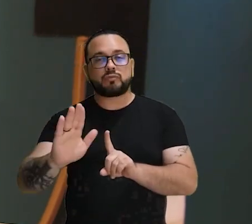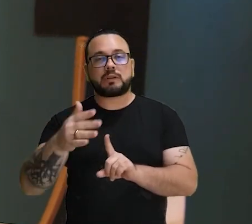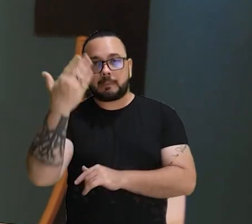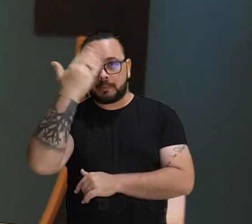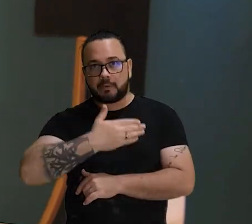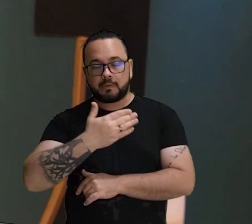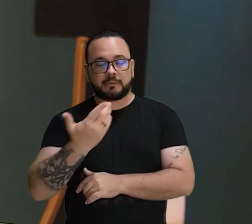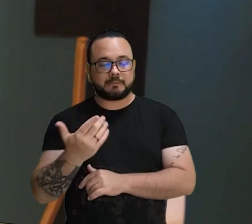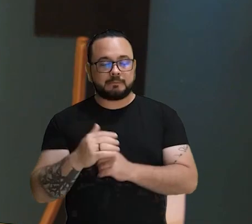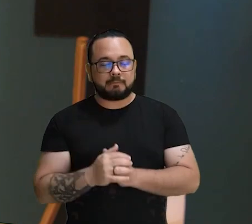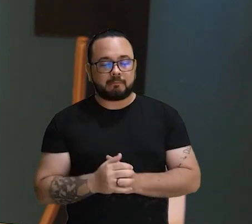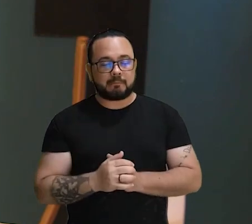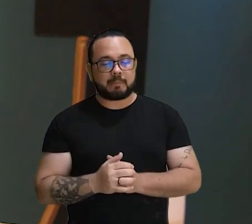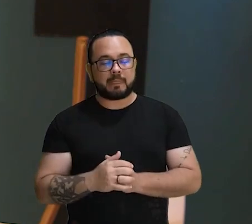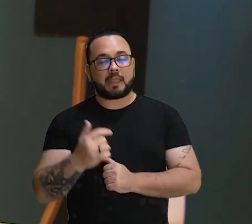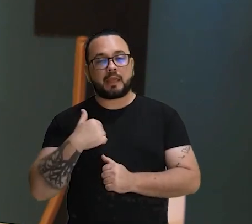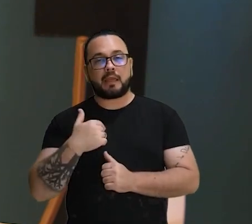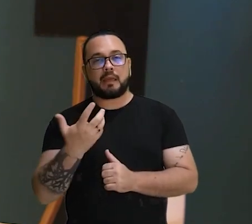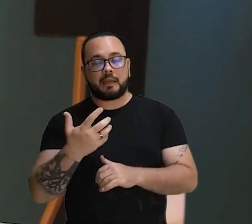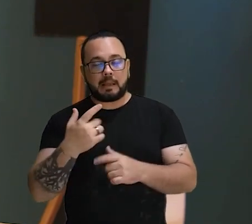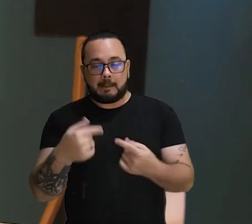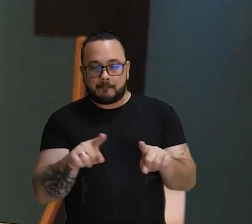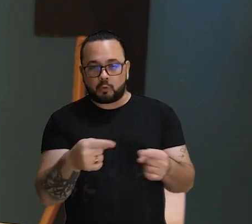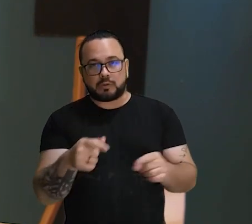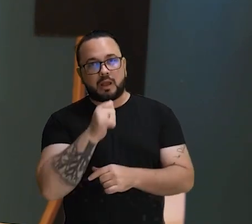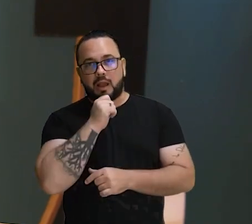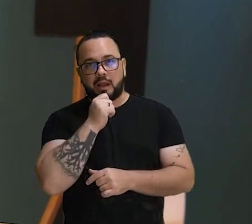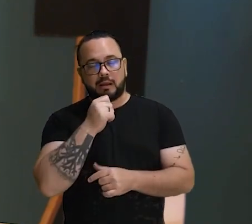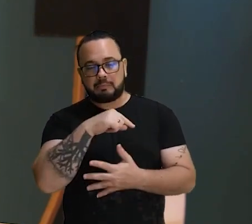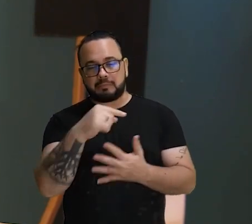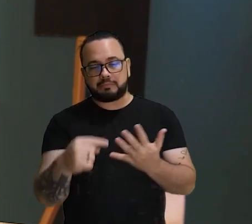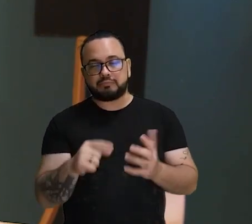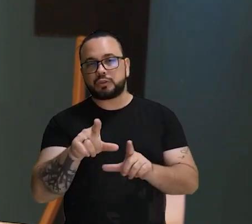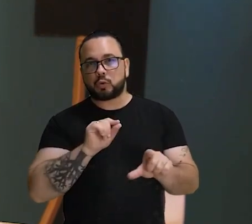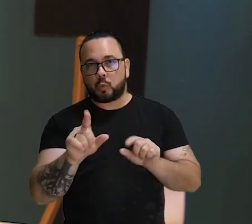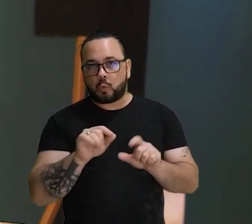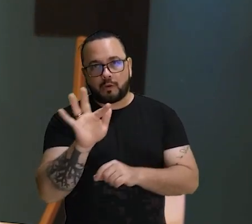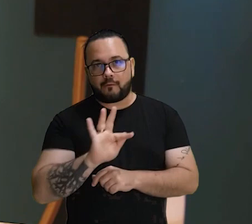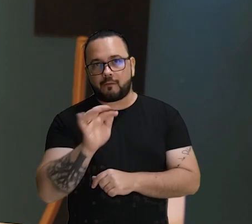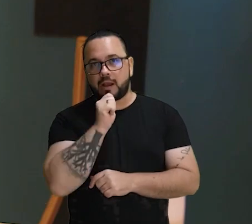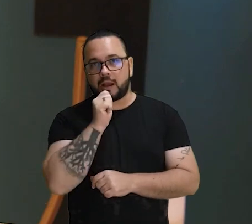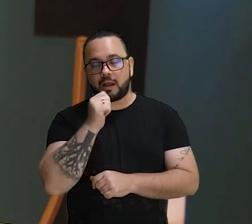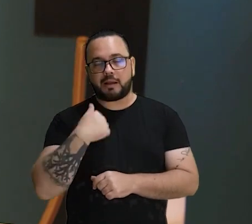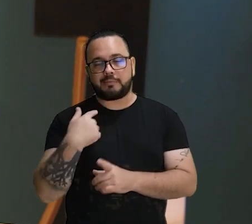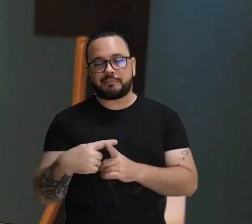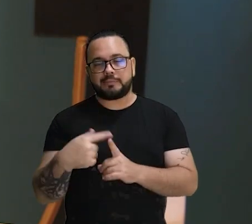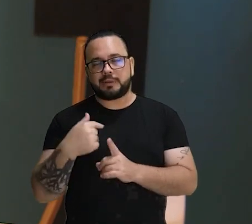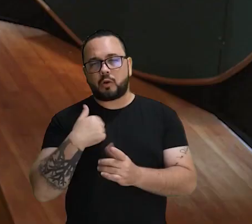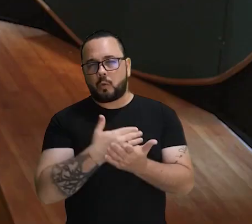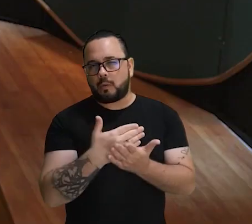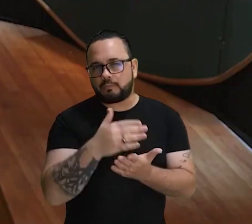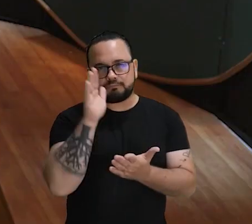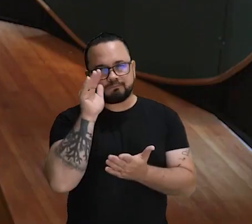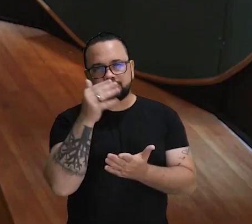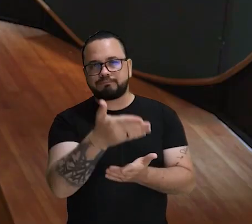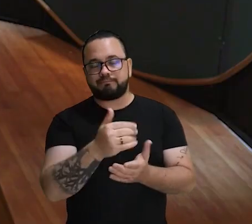Eu, nossa, libriana, milhões de dúvidas do que ia fazer. A música nem tava entre as dúvidas, porque... tava começando um namoro, uma paquera, assim,